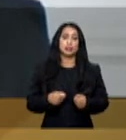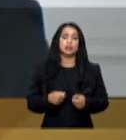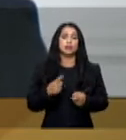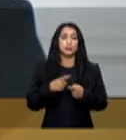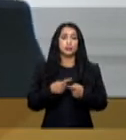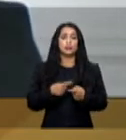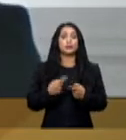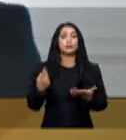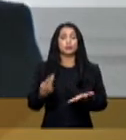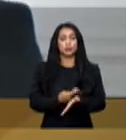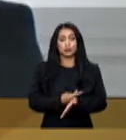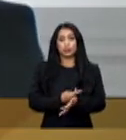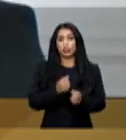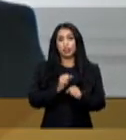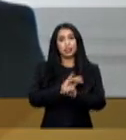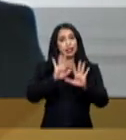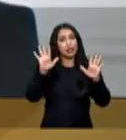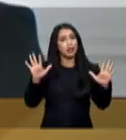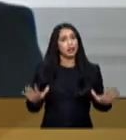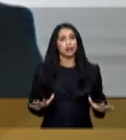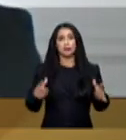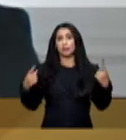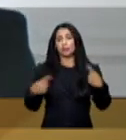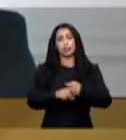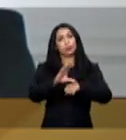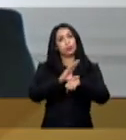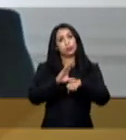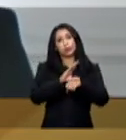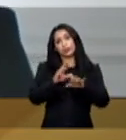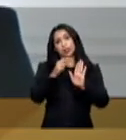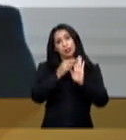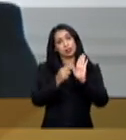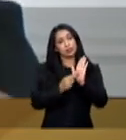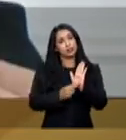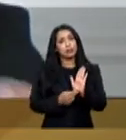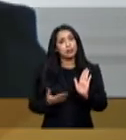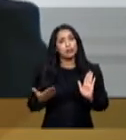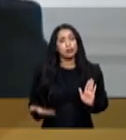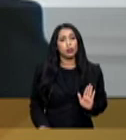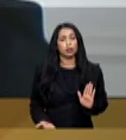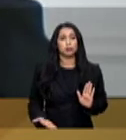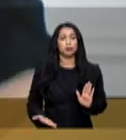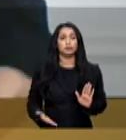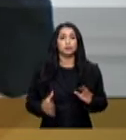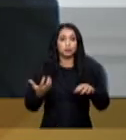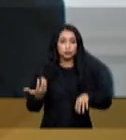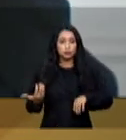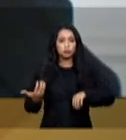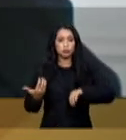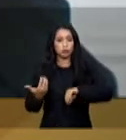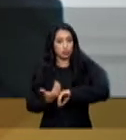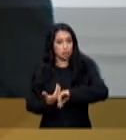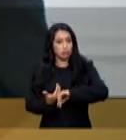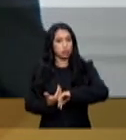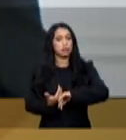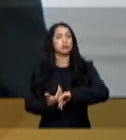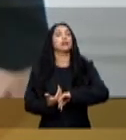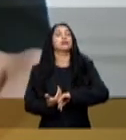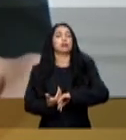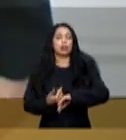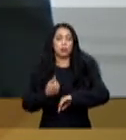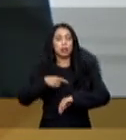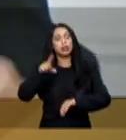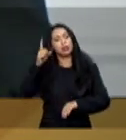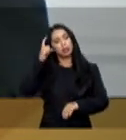e objetivamente a inconstitucionalidade da norma. A atuação do Congresso Nacional nesse aspecto me